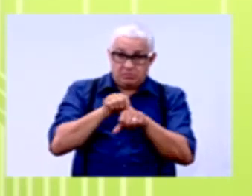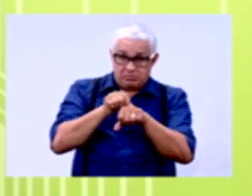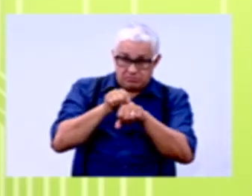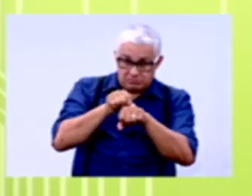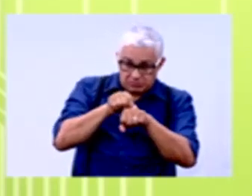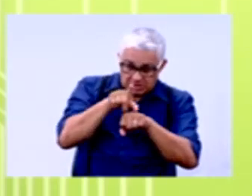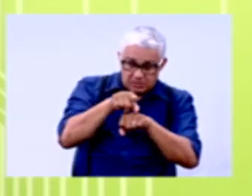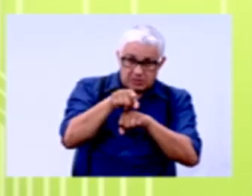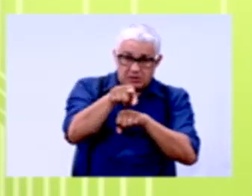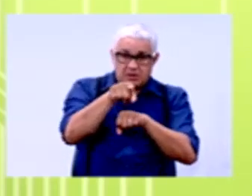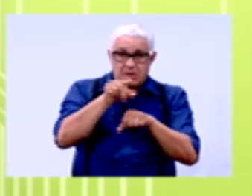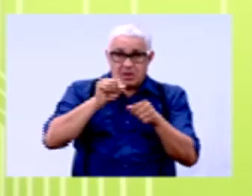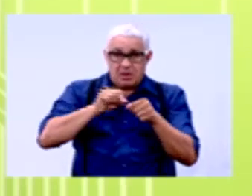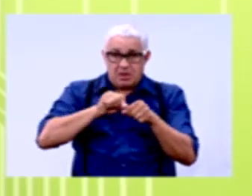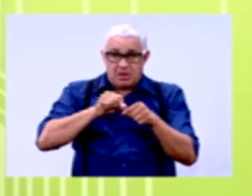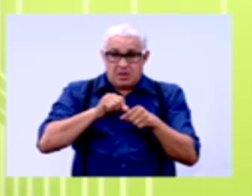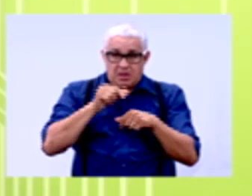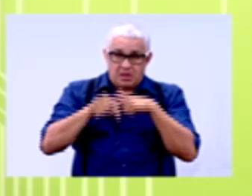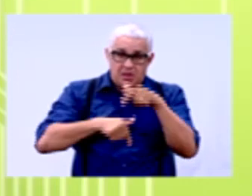para trabalhar na questão